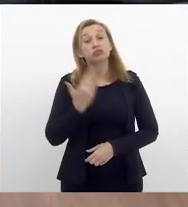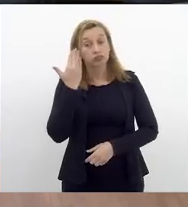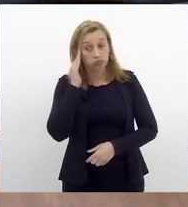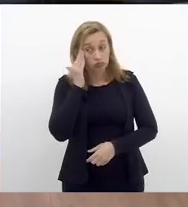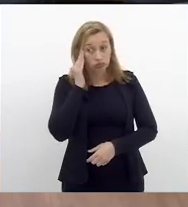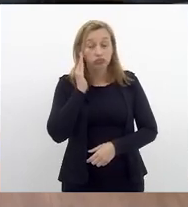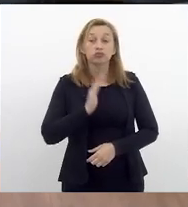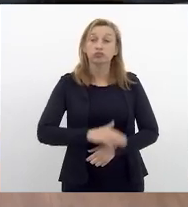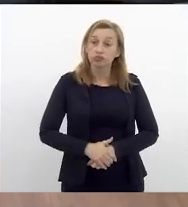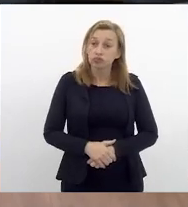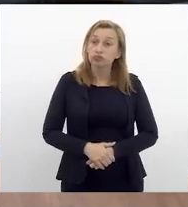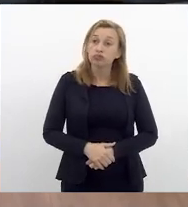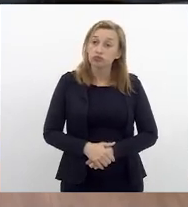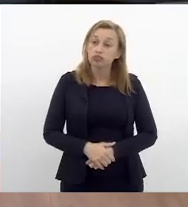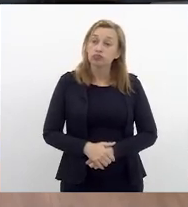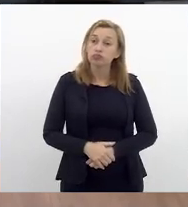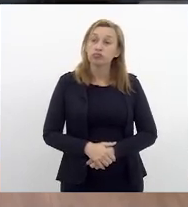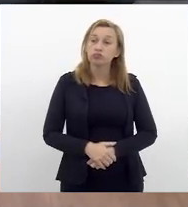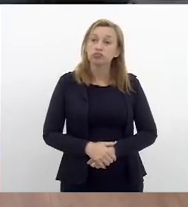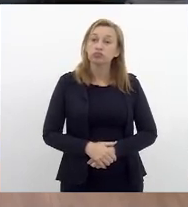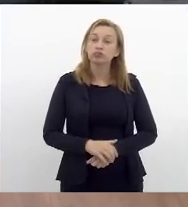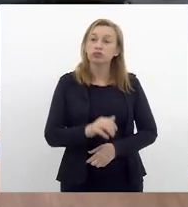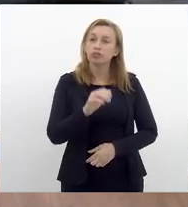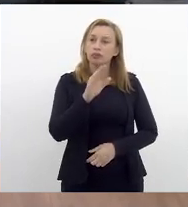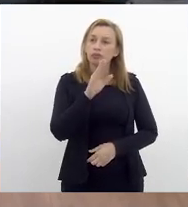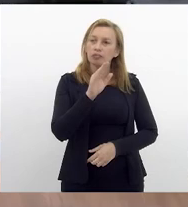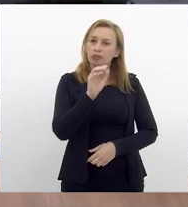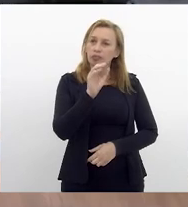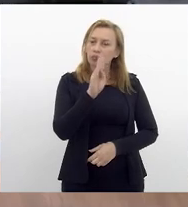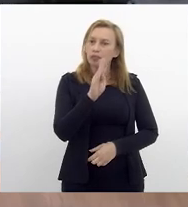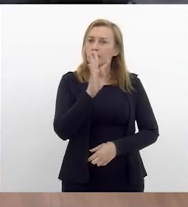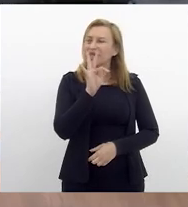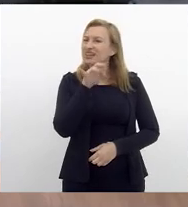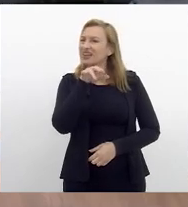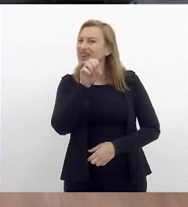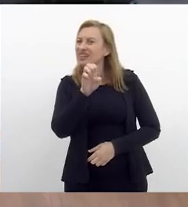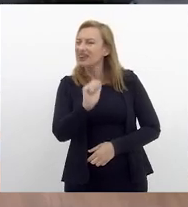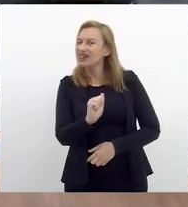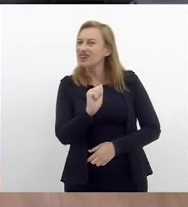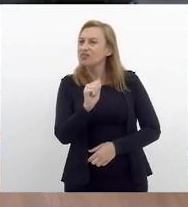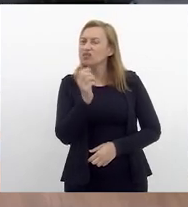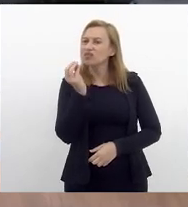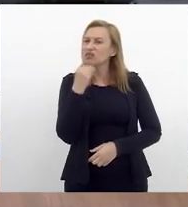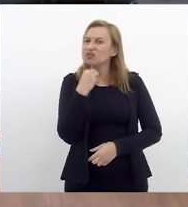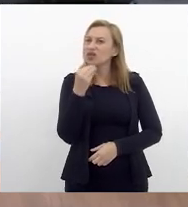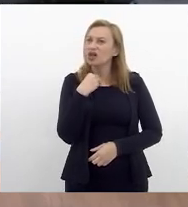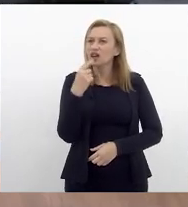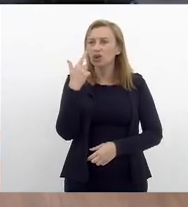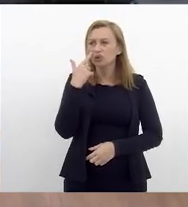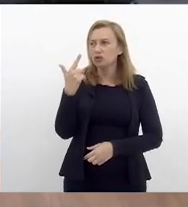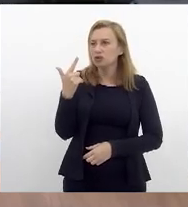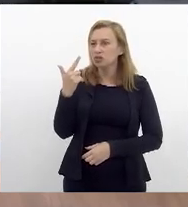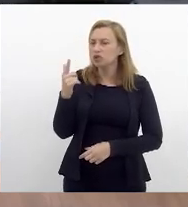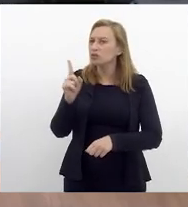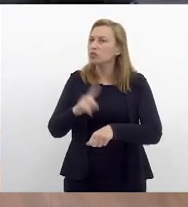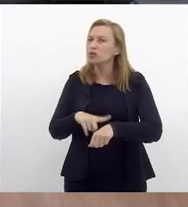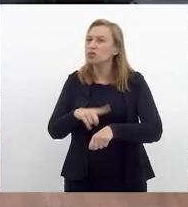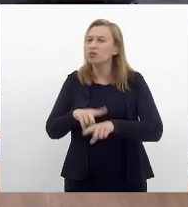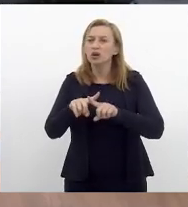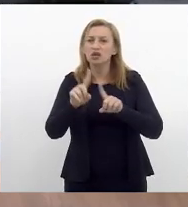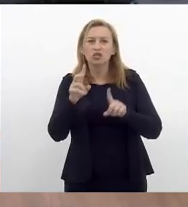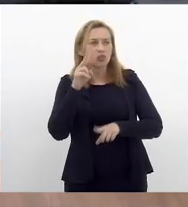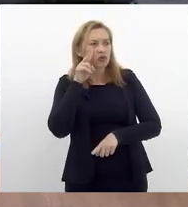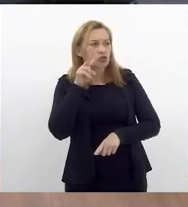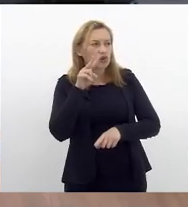Entendo que a sabatina foi muito fraca. Eu não pude estar na hora, mas eu vi o vídeo. Foram muito